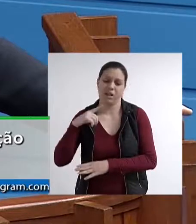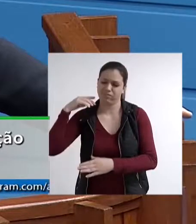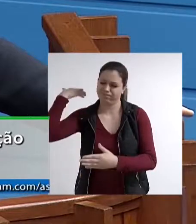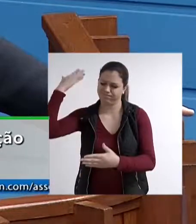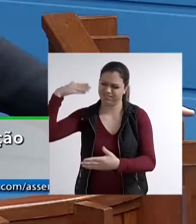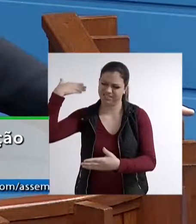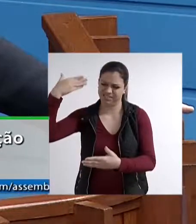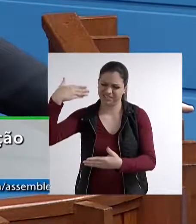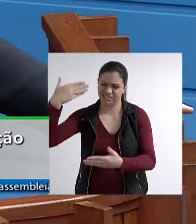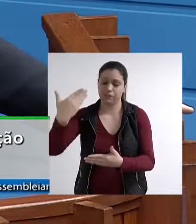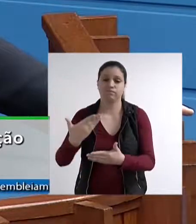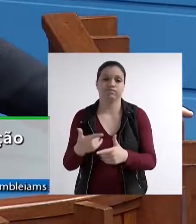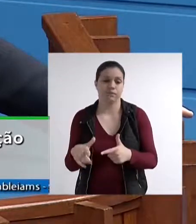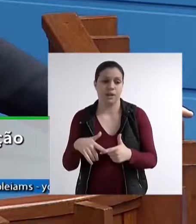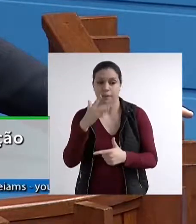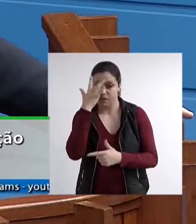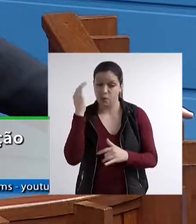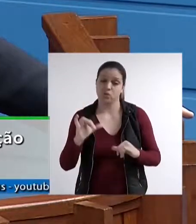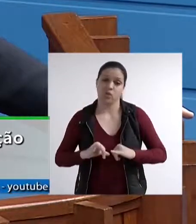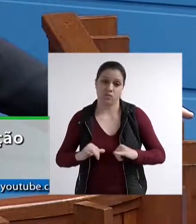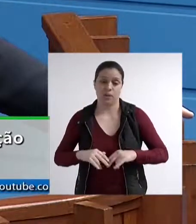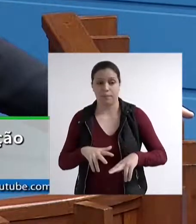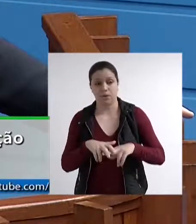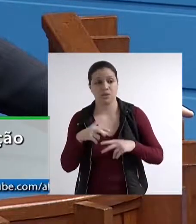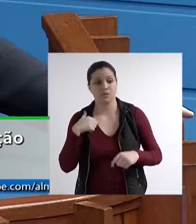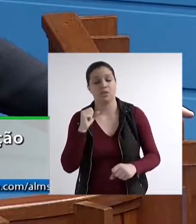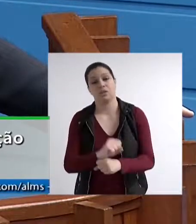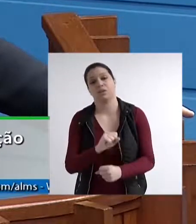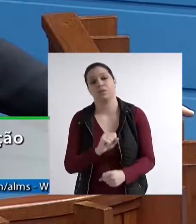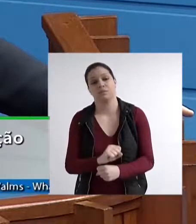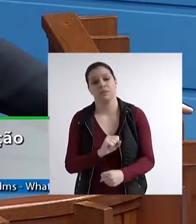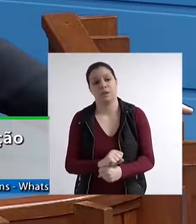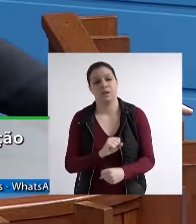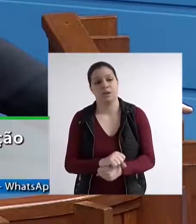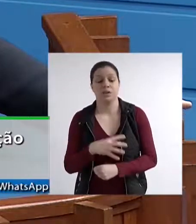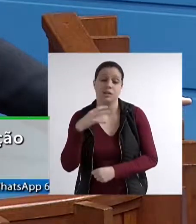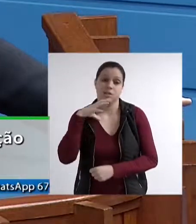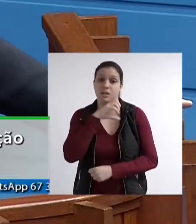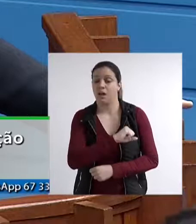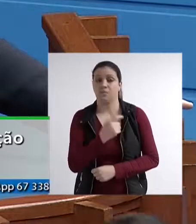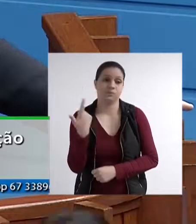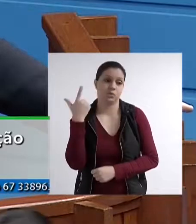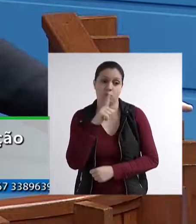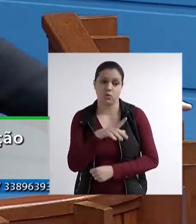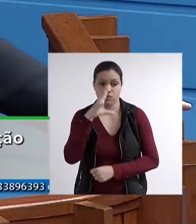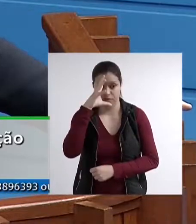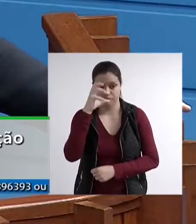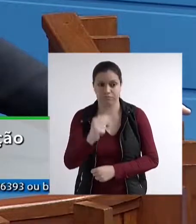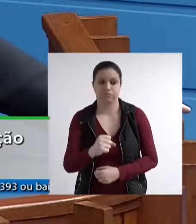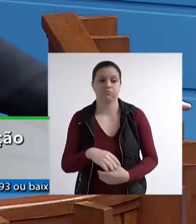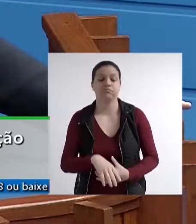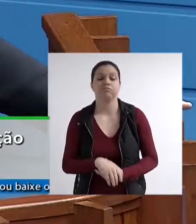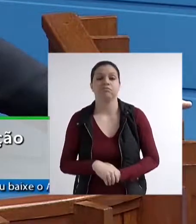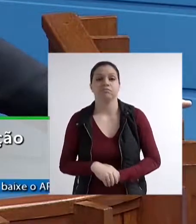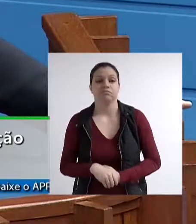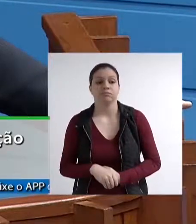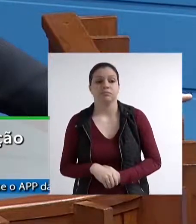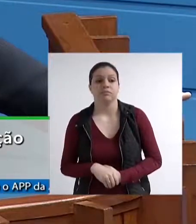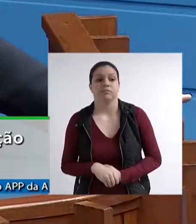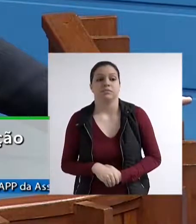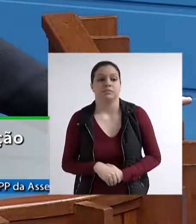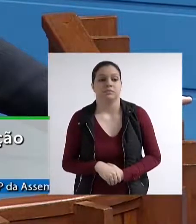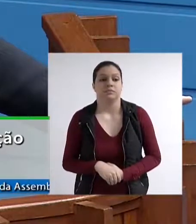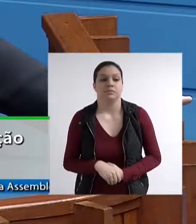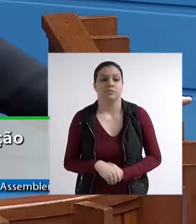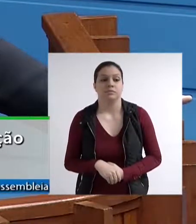muito tempo e as pessoas sofrendo. Portanto, eu espero que no espaço curto de tempo, deputado Pedro Kemp, essa situação seja resolvida e que os